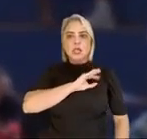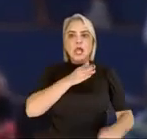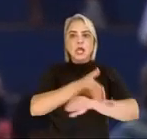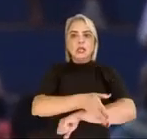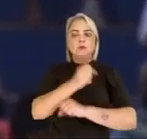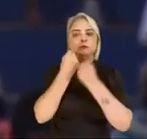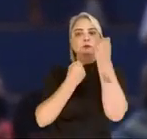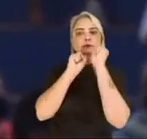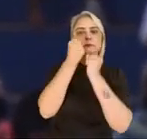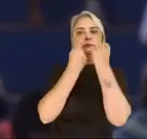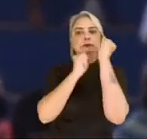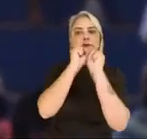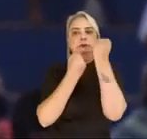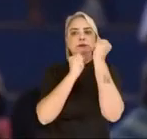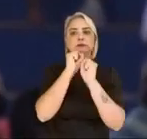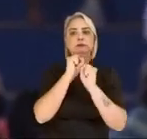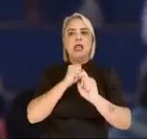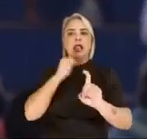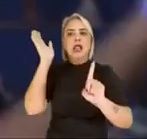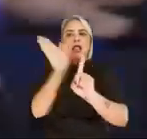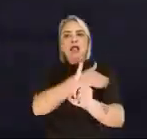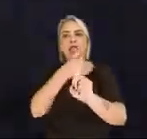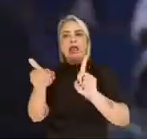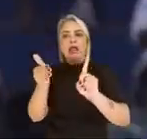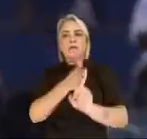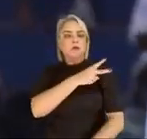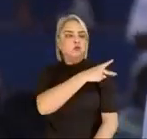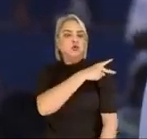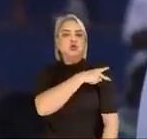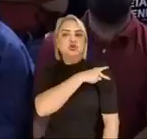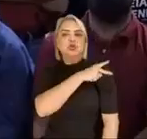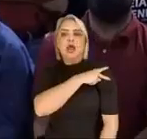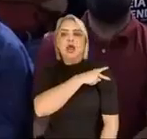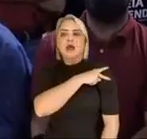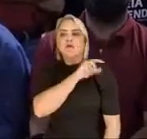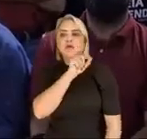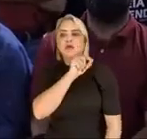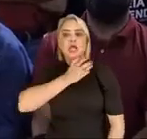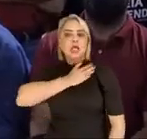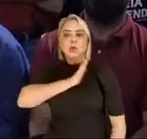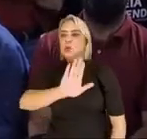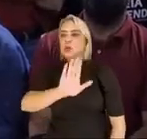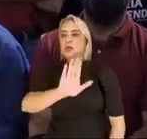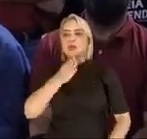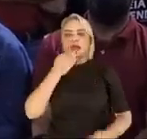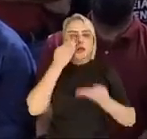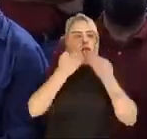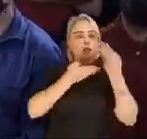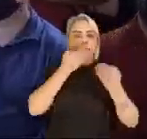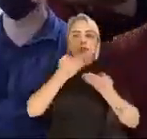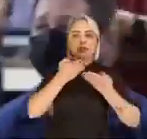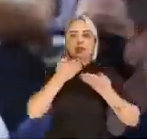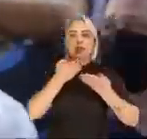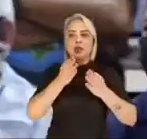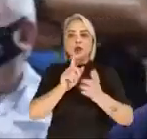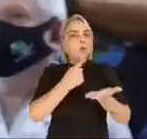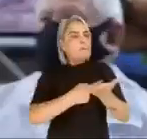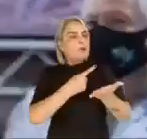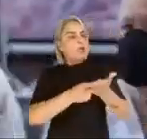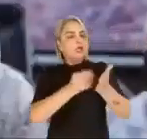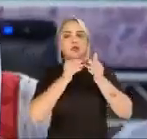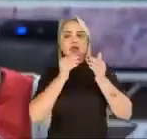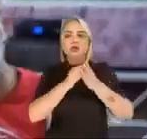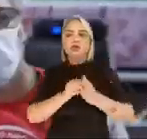para bater num patrão que recusou atender a reivindicação dos trabalhadores. Porque os trabalhadores